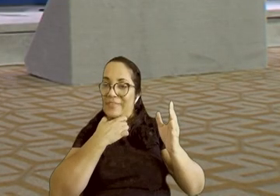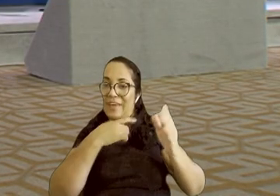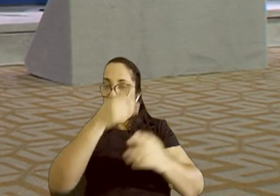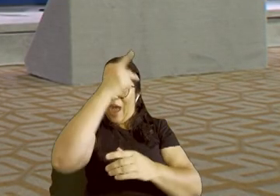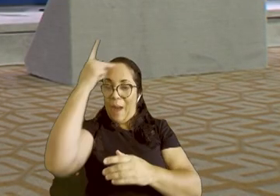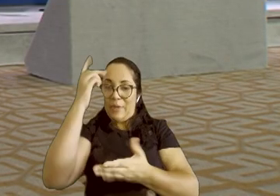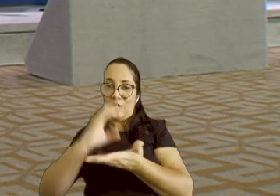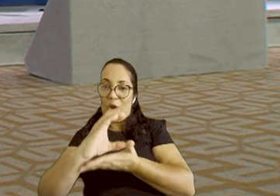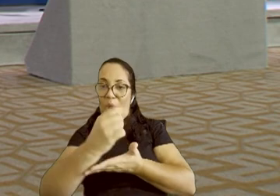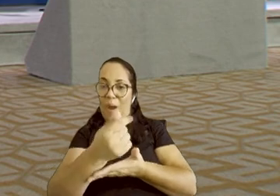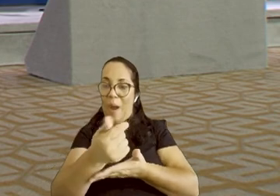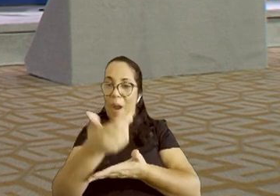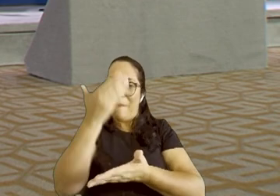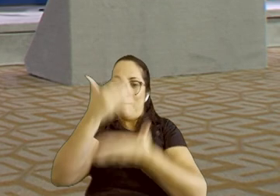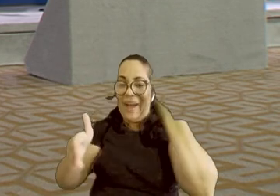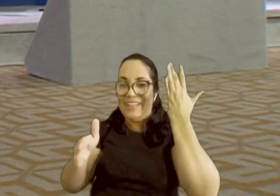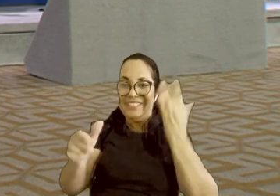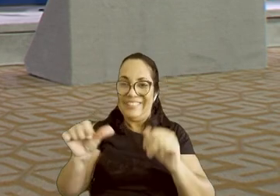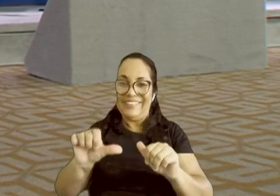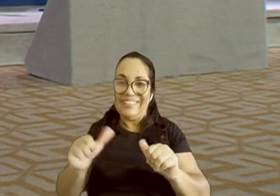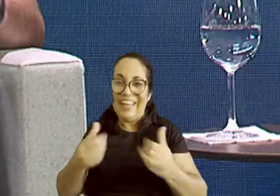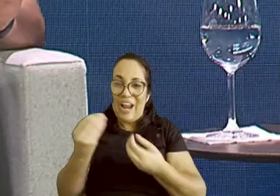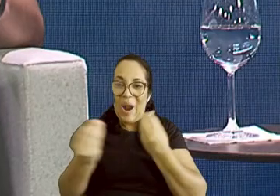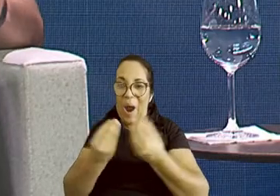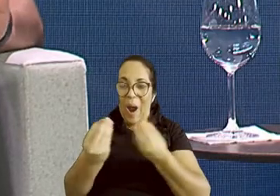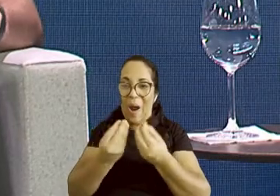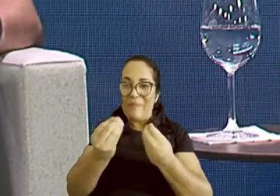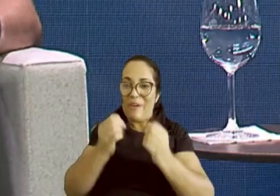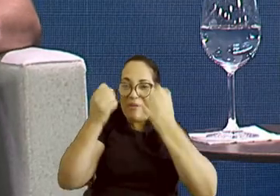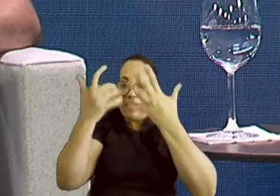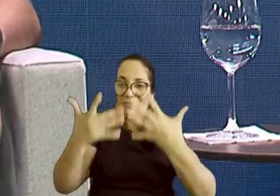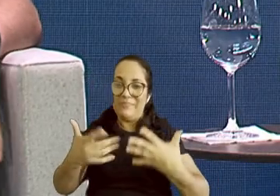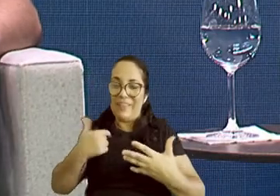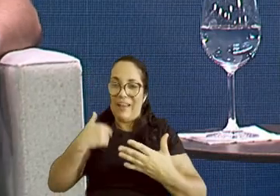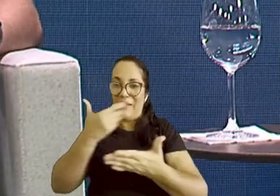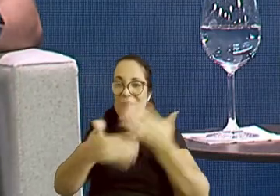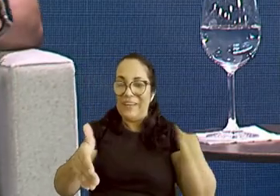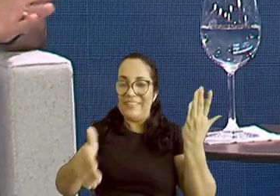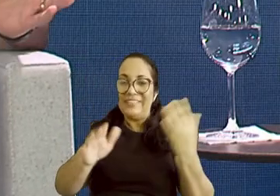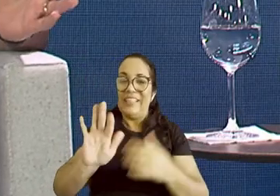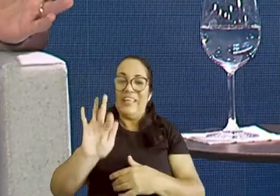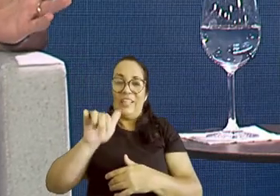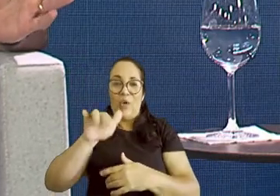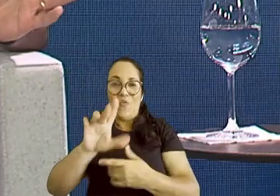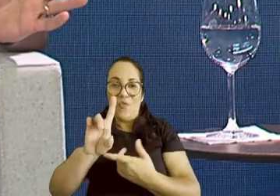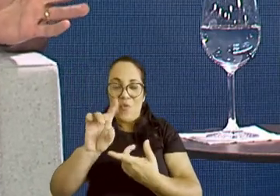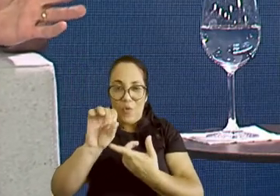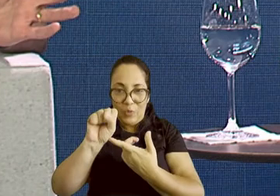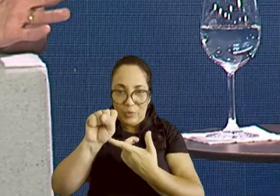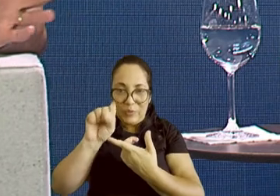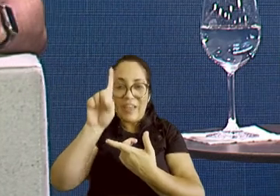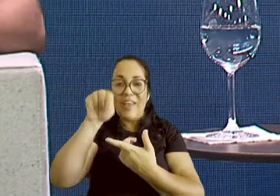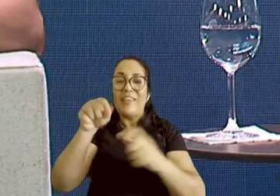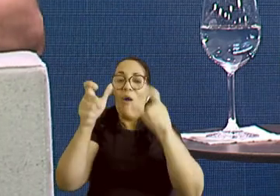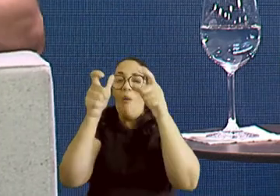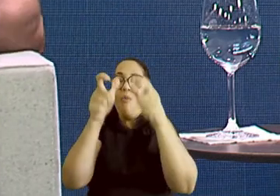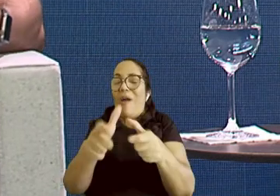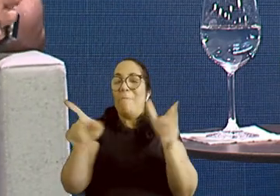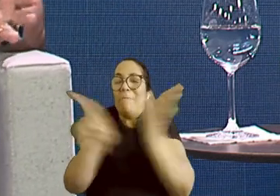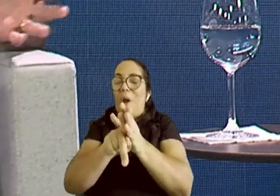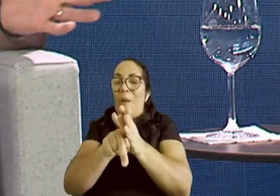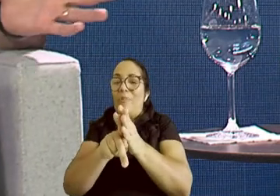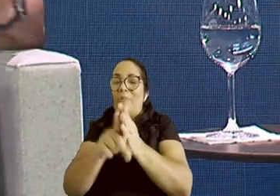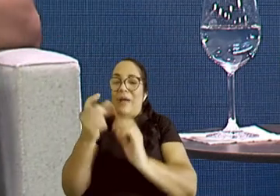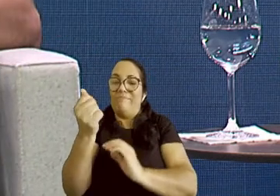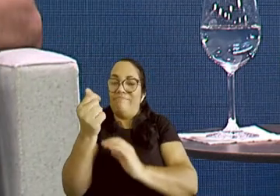crescendo mais do que vocês gastando mais é então acho que os Fundos também aprenderam bastante né você vê no Brasil tem uma tem uma coisa que eu nunca